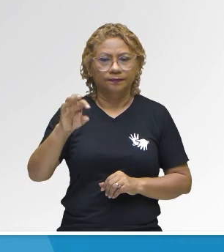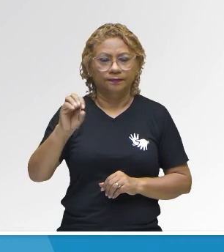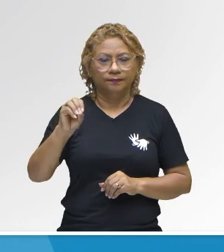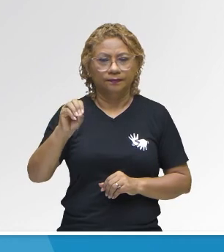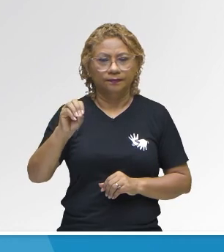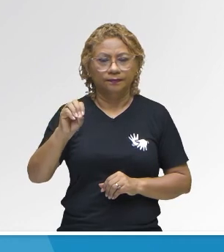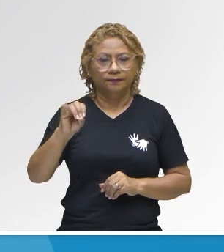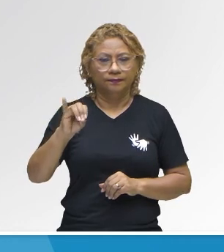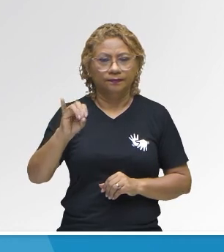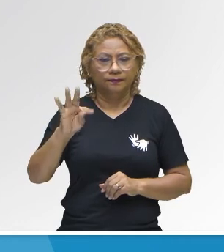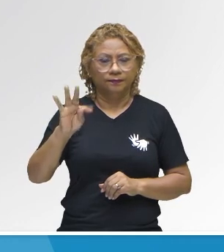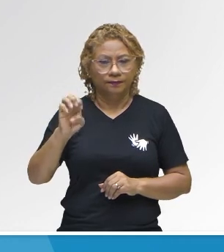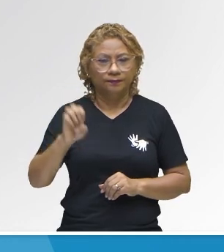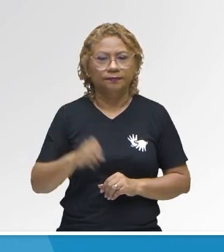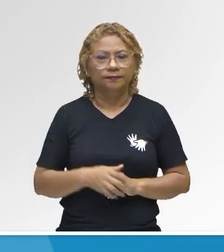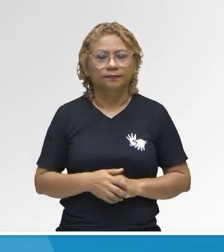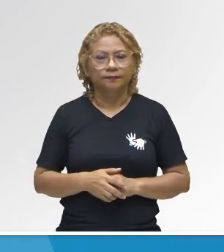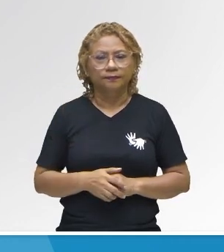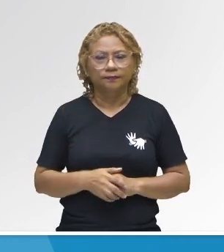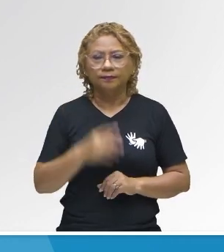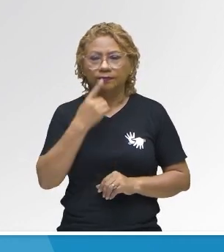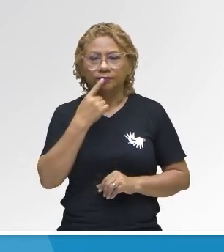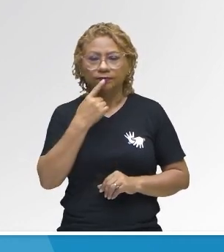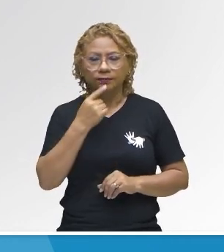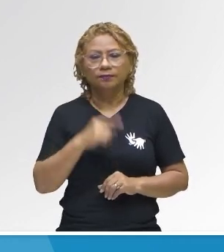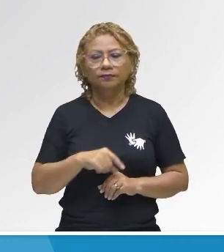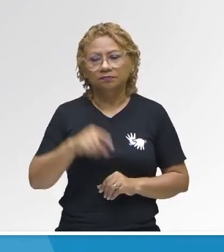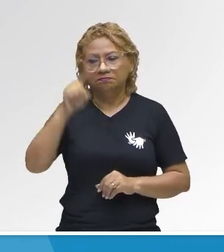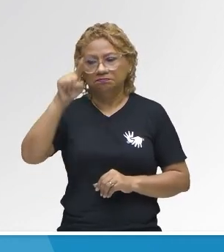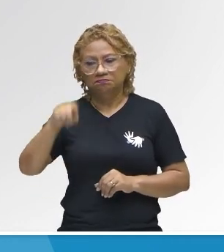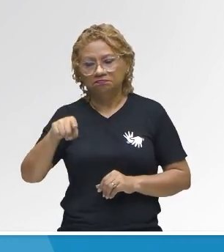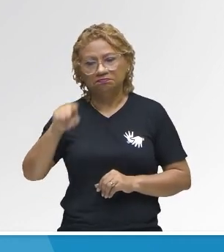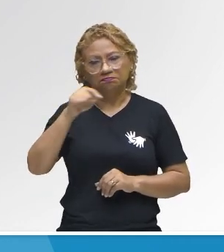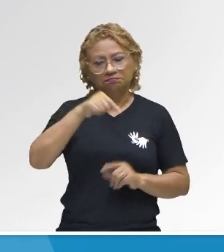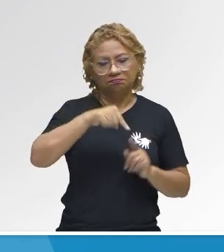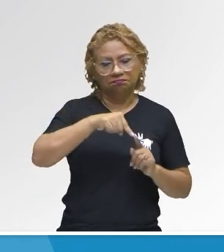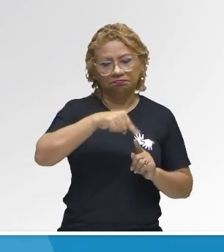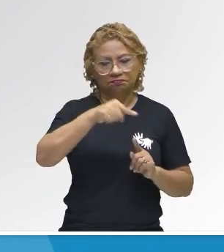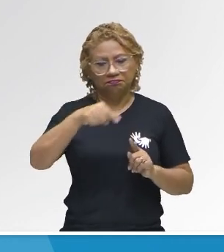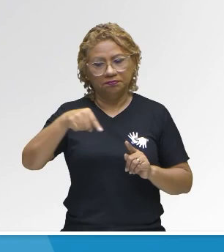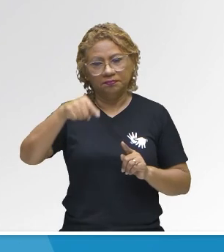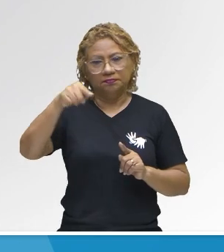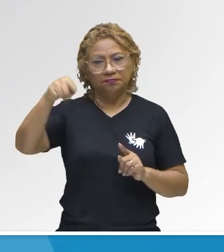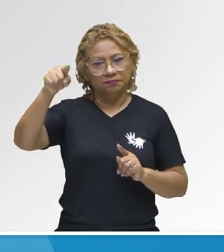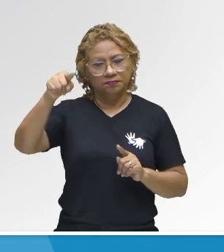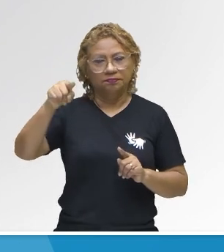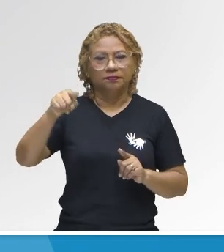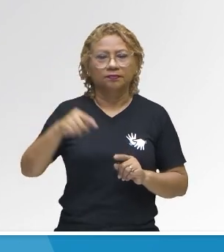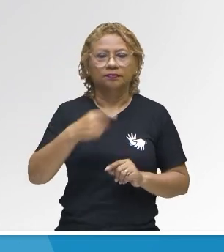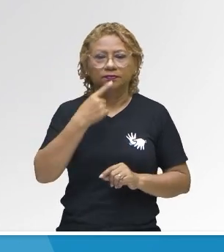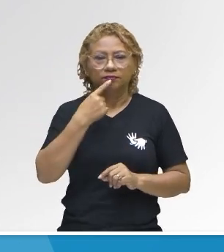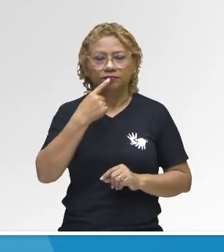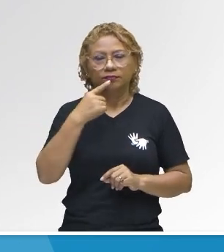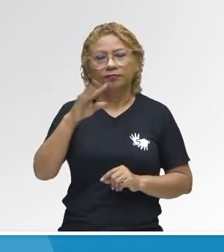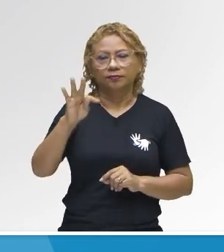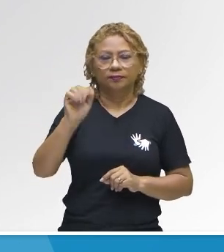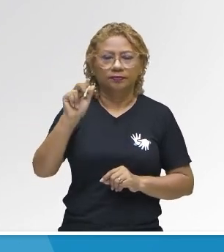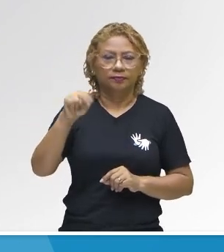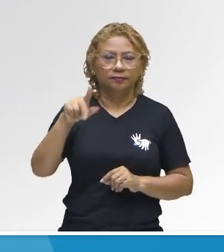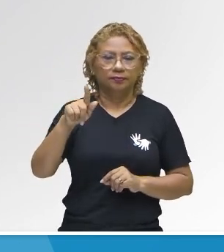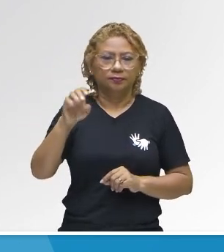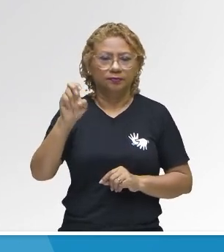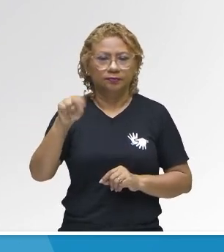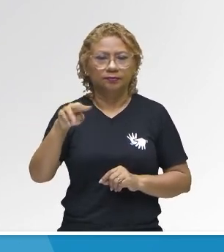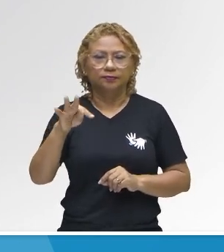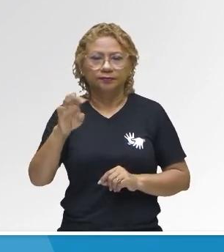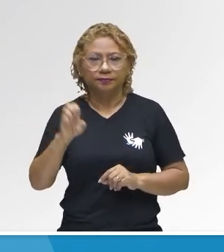função tangente. E observem aquela característica que a gente viu agora há pouco. Aqui ele